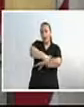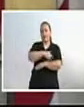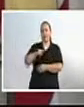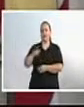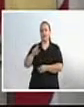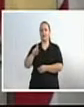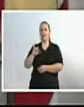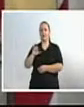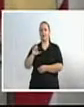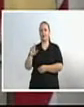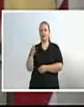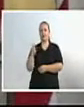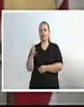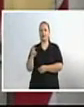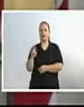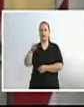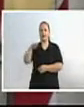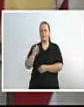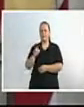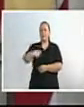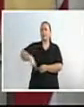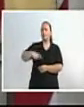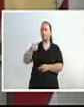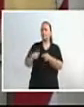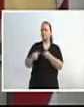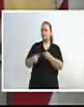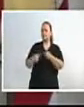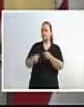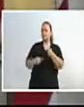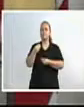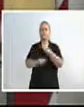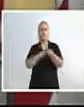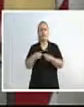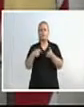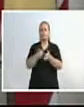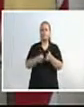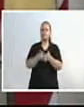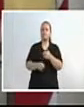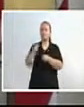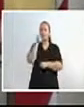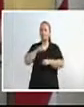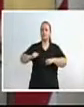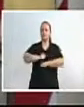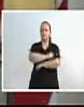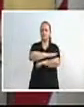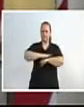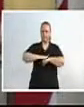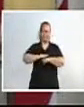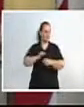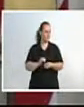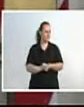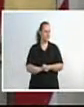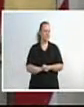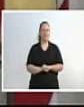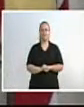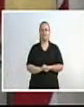brigamos muito para estar buscando a pavimentação dela e logo após conseguirmos que essa rua fosse